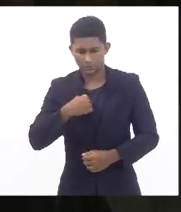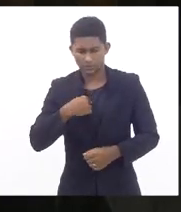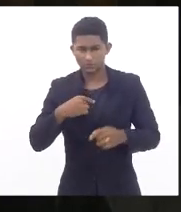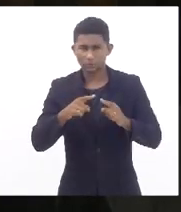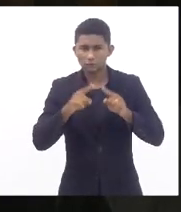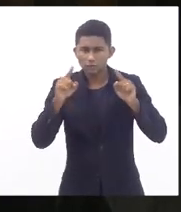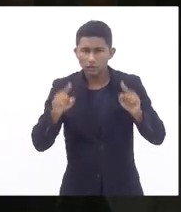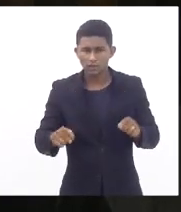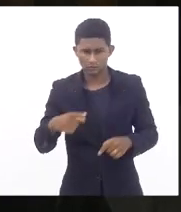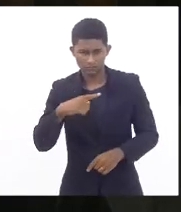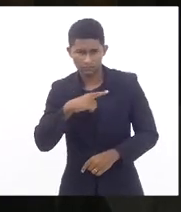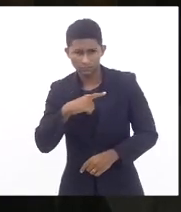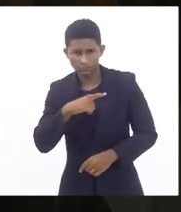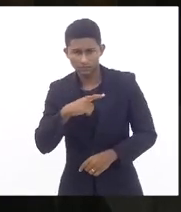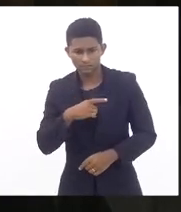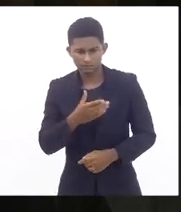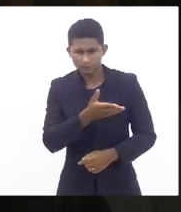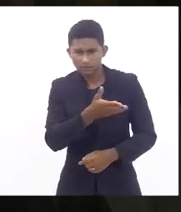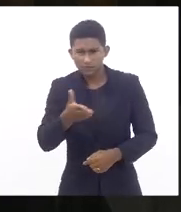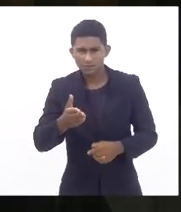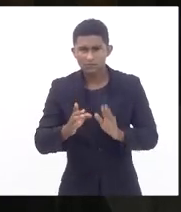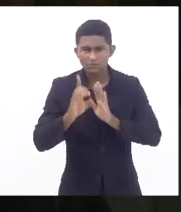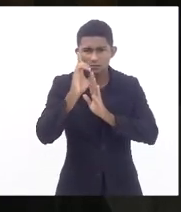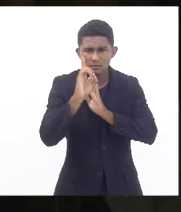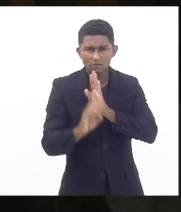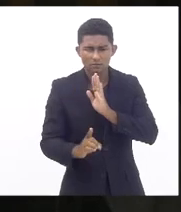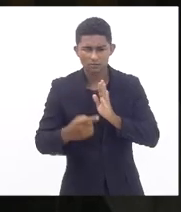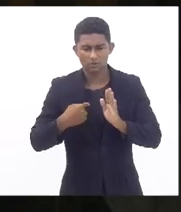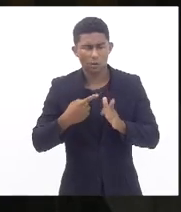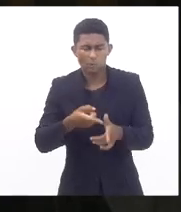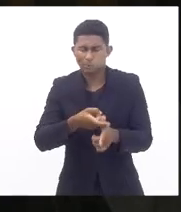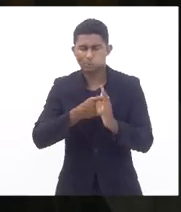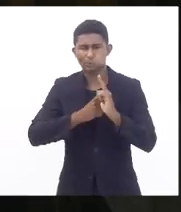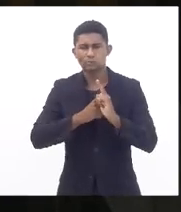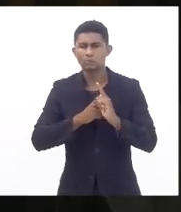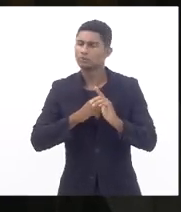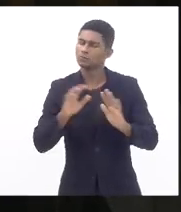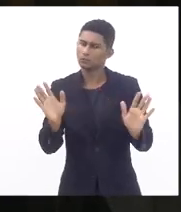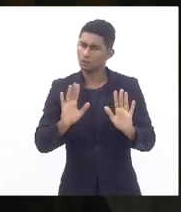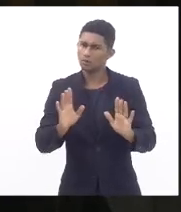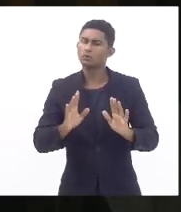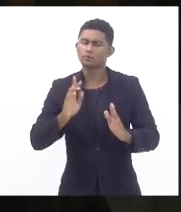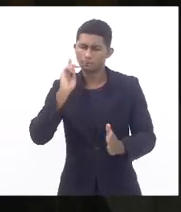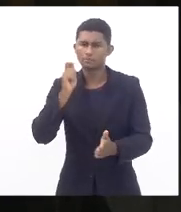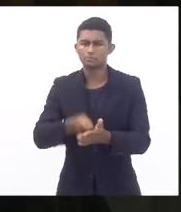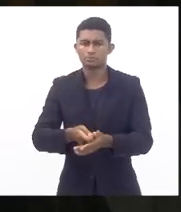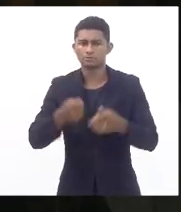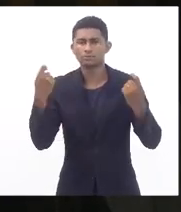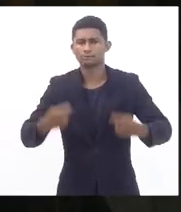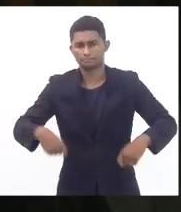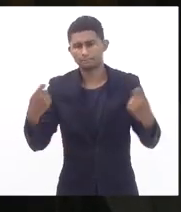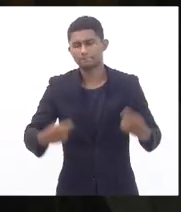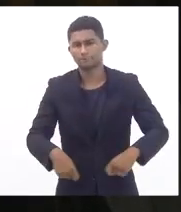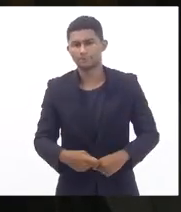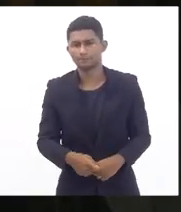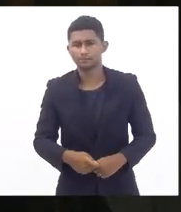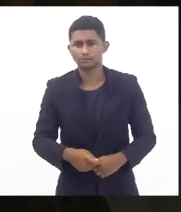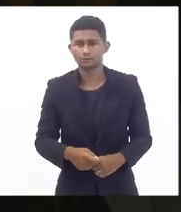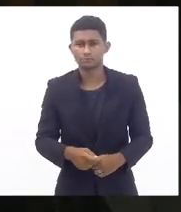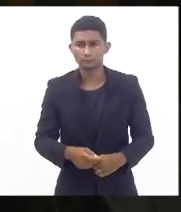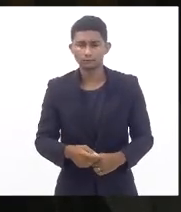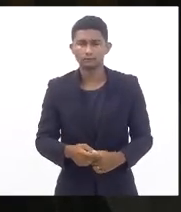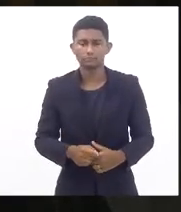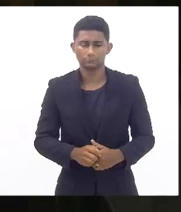eu, de repente, reter parte dos direitos desses funcionários, né? Isso não é aceitável, também não é aceitável para um ente